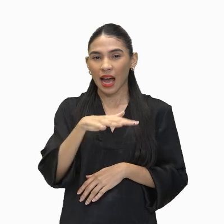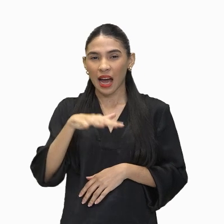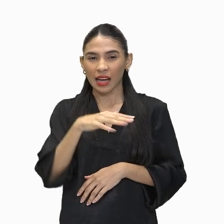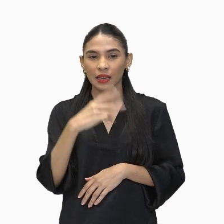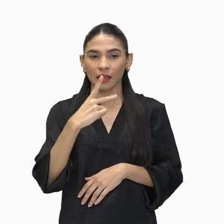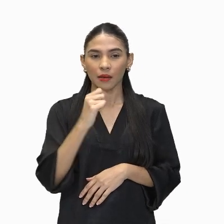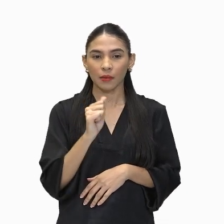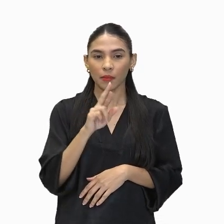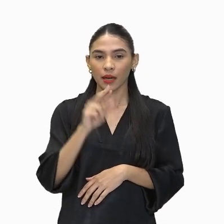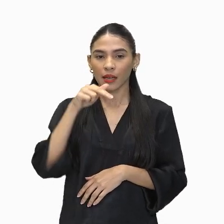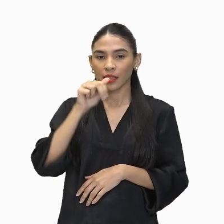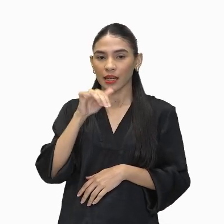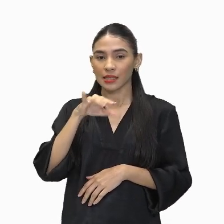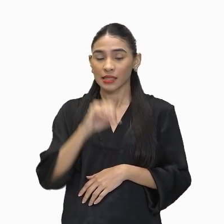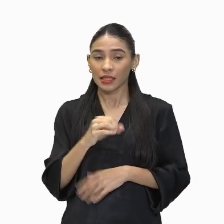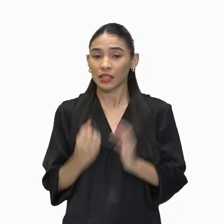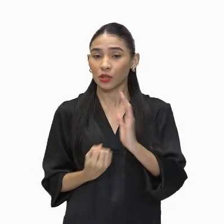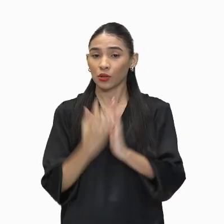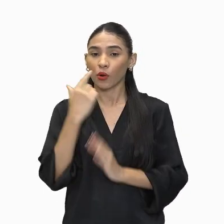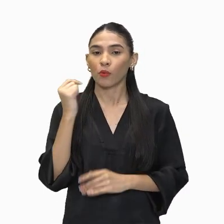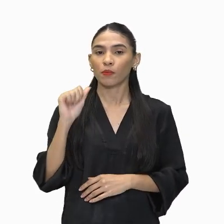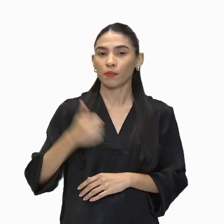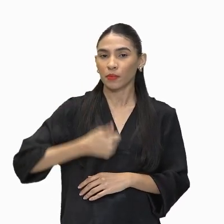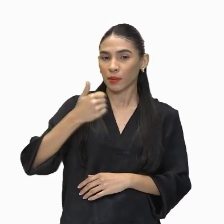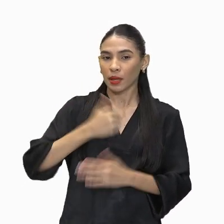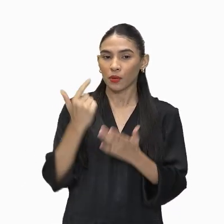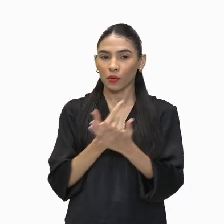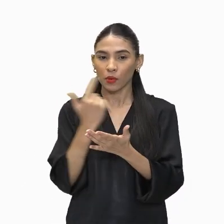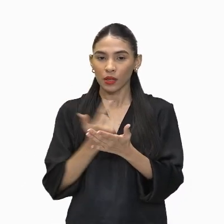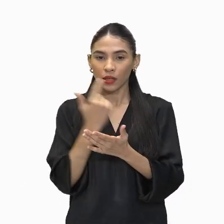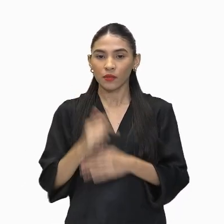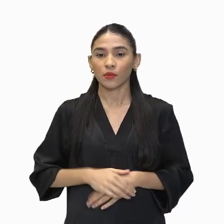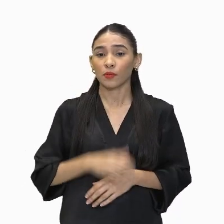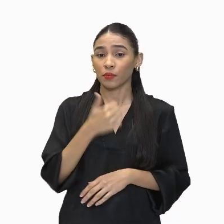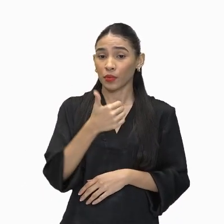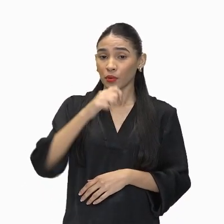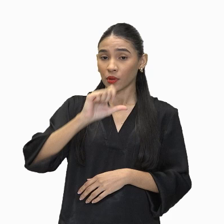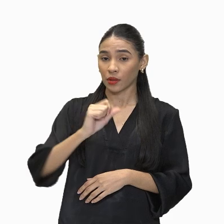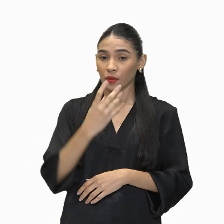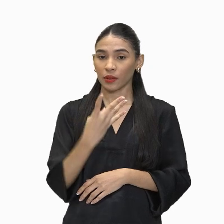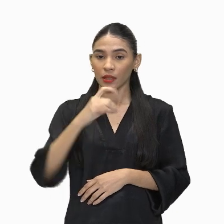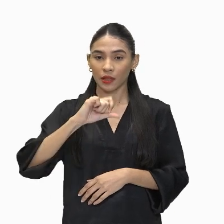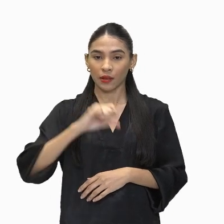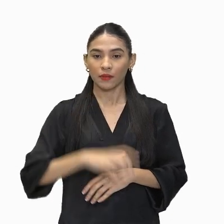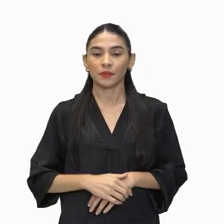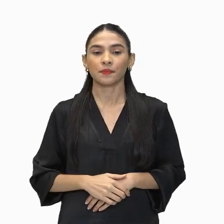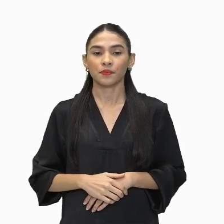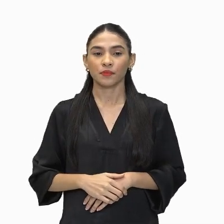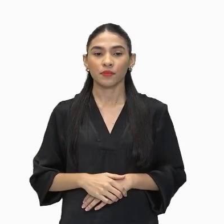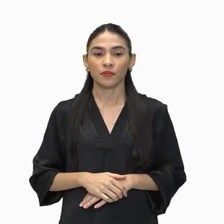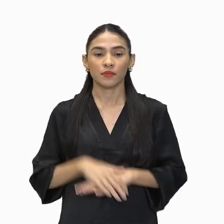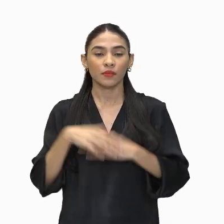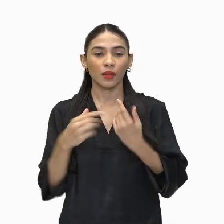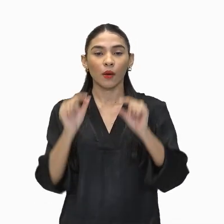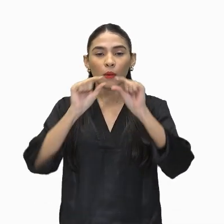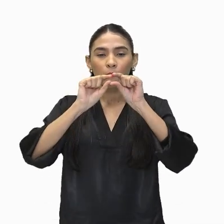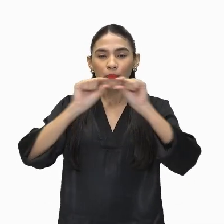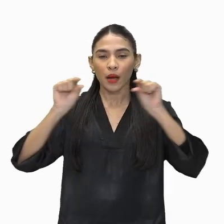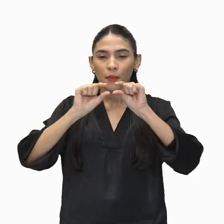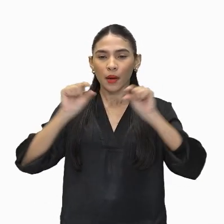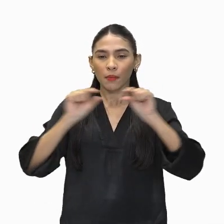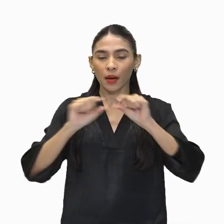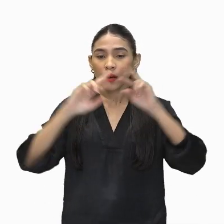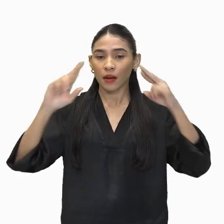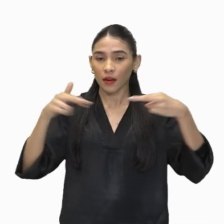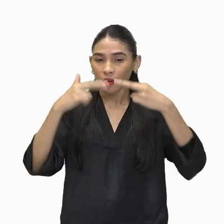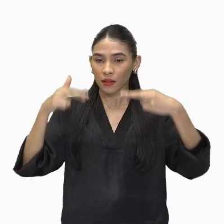primeiro livro, Um Pouco Acima do Chão, de 1949, em que as rimas constantes